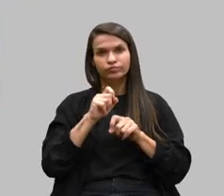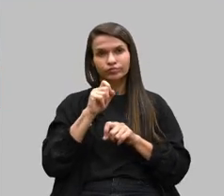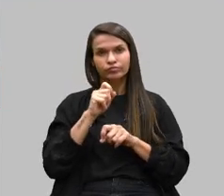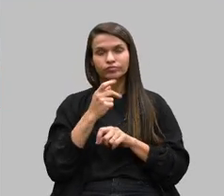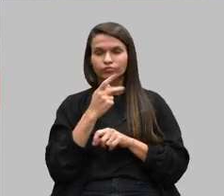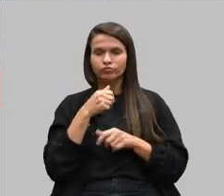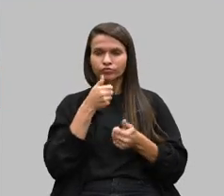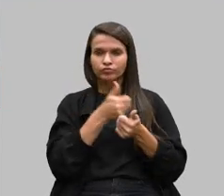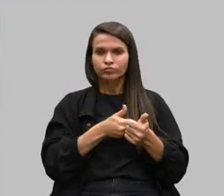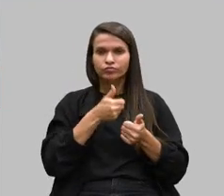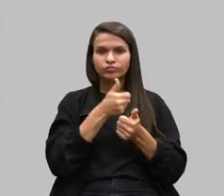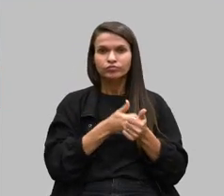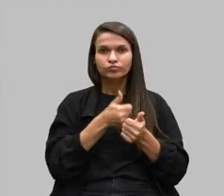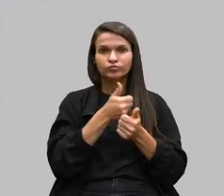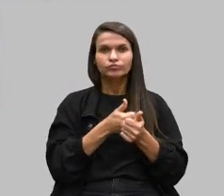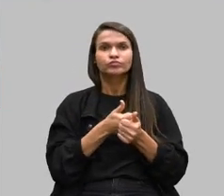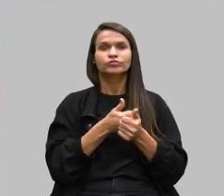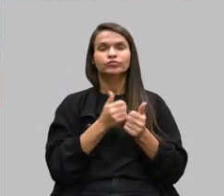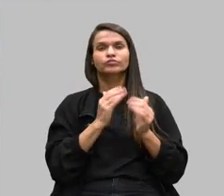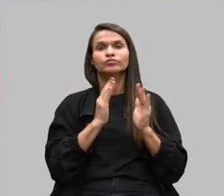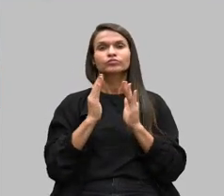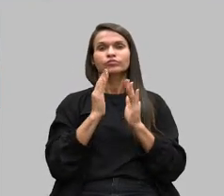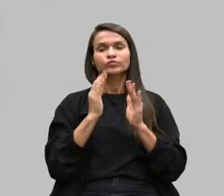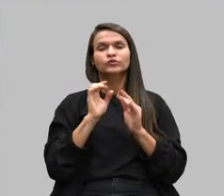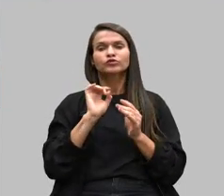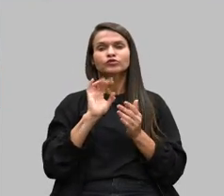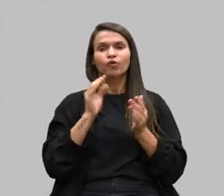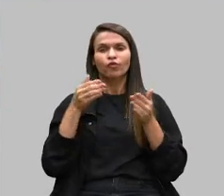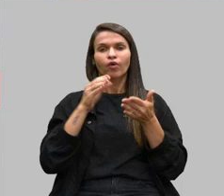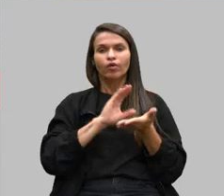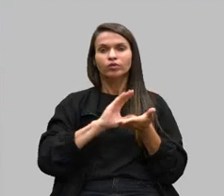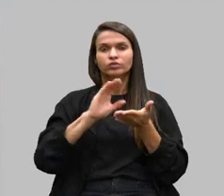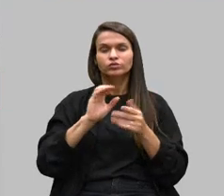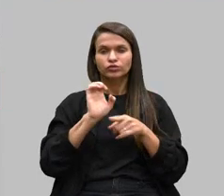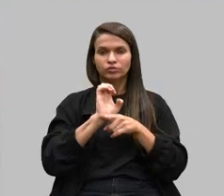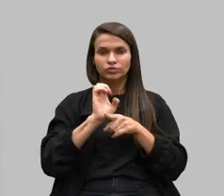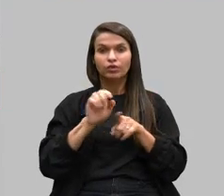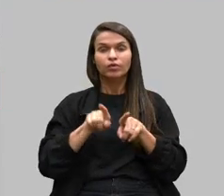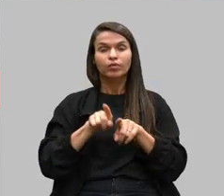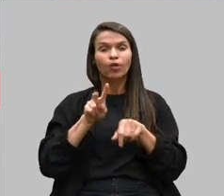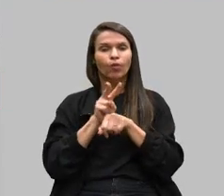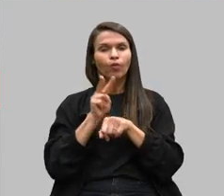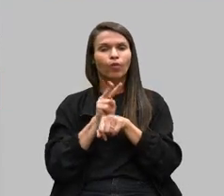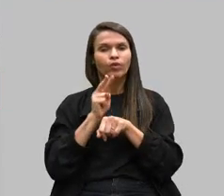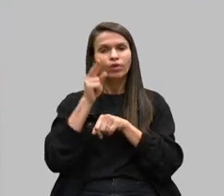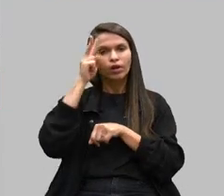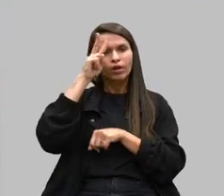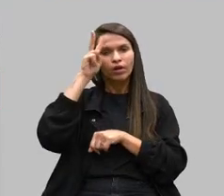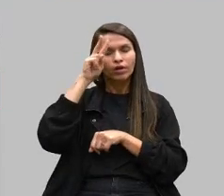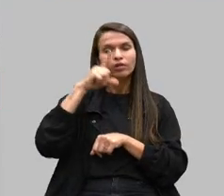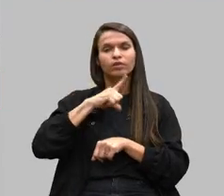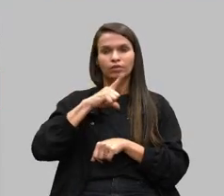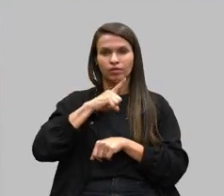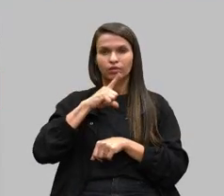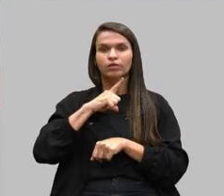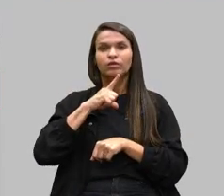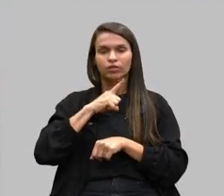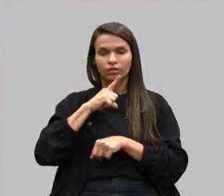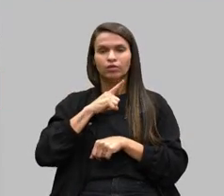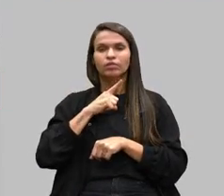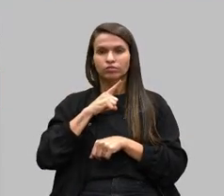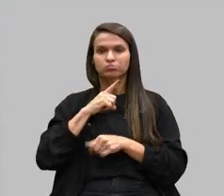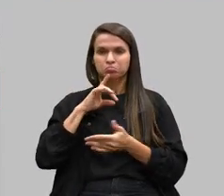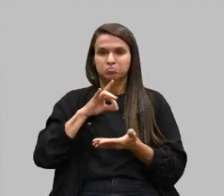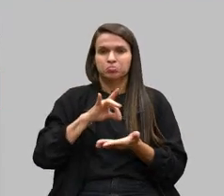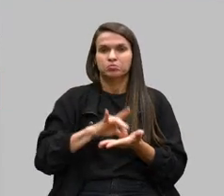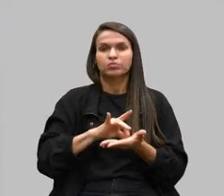luta com relação ao tema de trazer não só os investimentos pro estado mas também preservar a memória que existe uma memória essa presente que